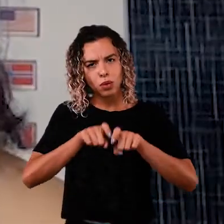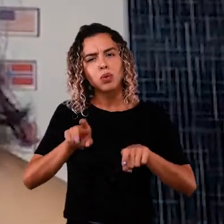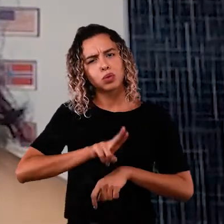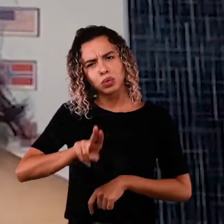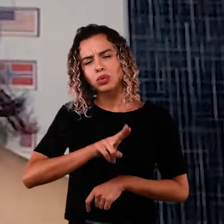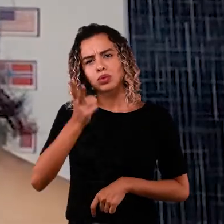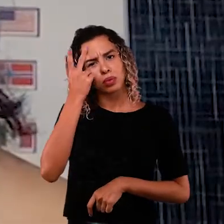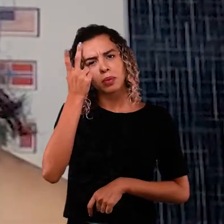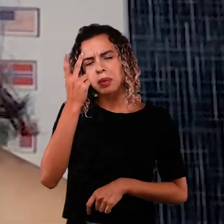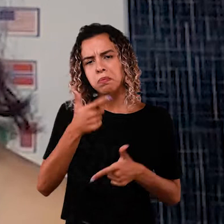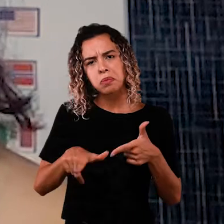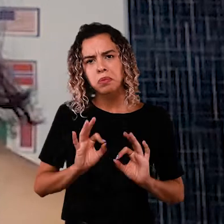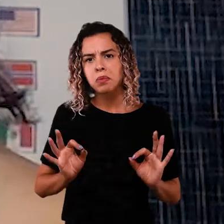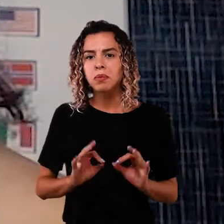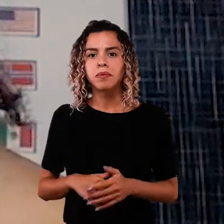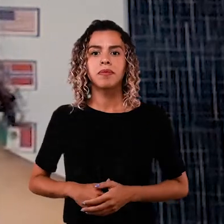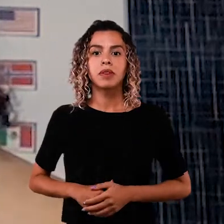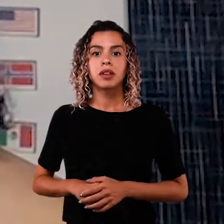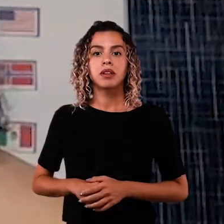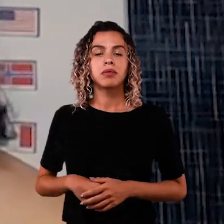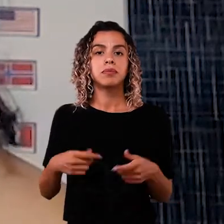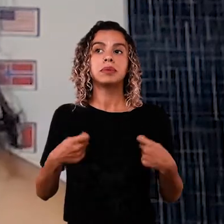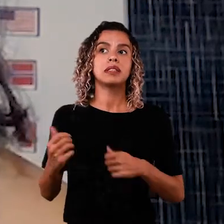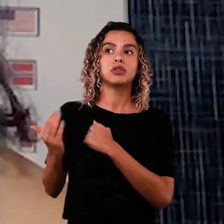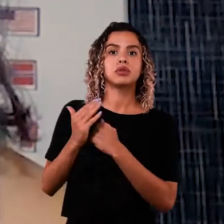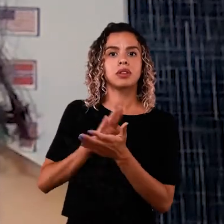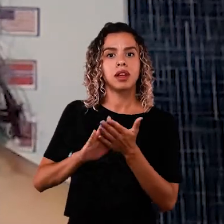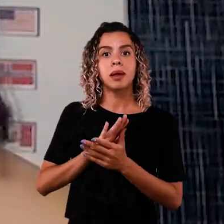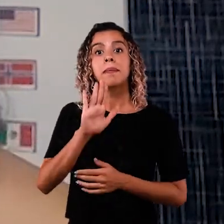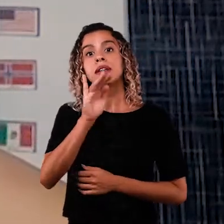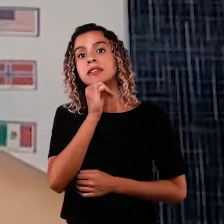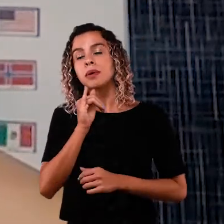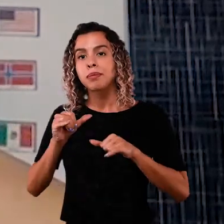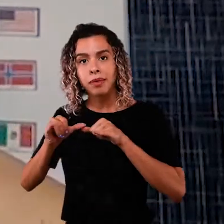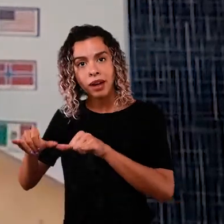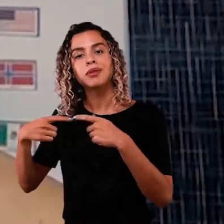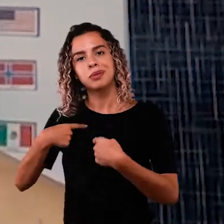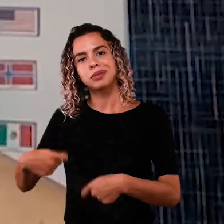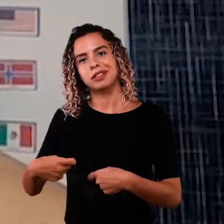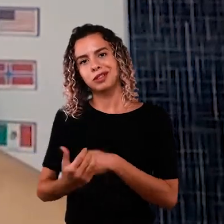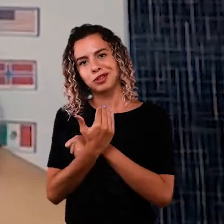uso o computador sem nenhum problema, então eu não preciso de suporte para isso. Mas para ir ao